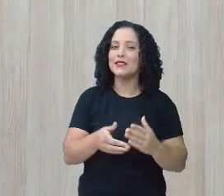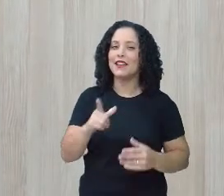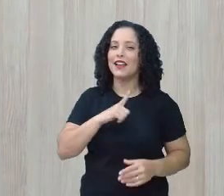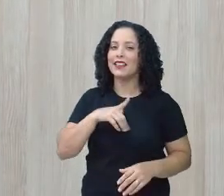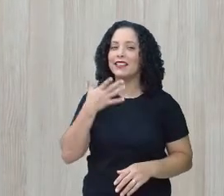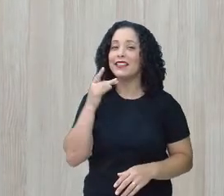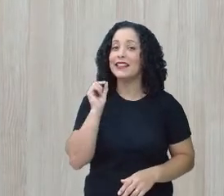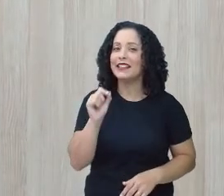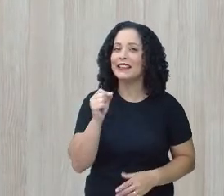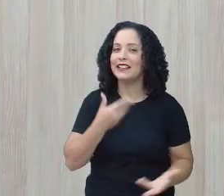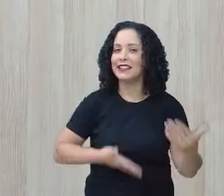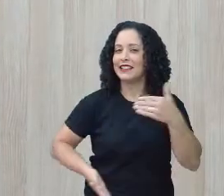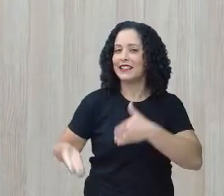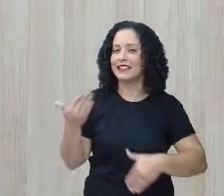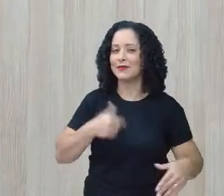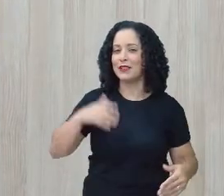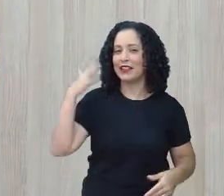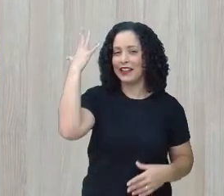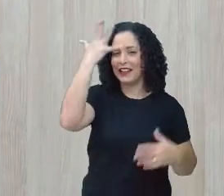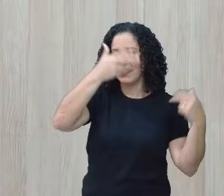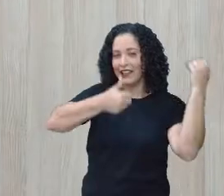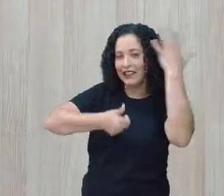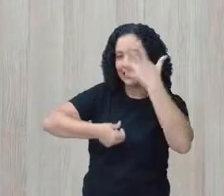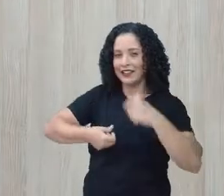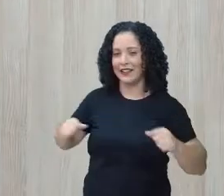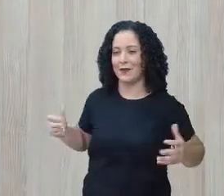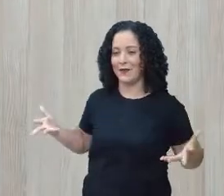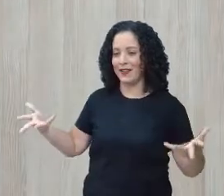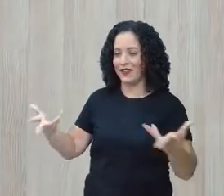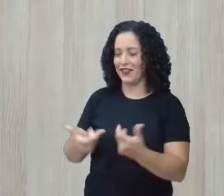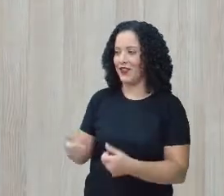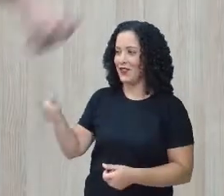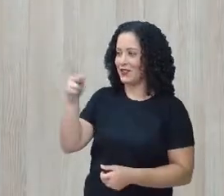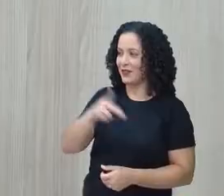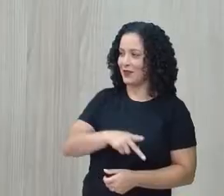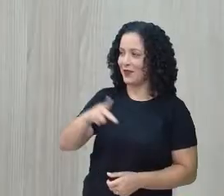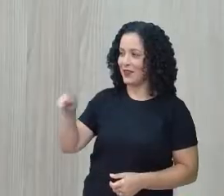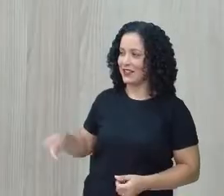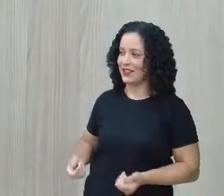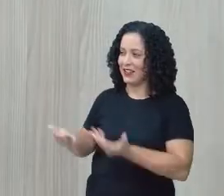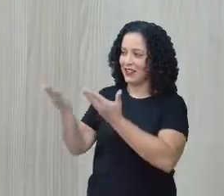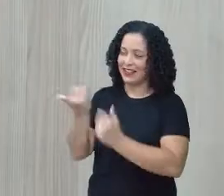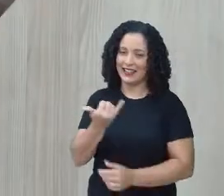conosco também? Ela, linda e maravilhosa professora Yolanda.